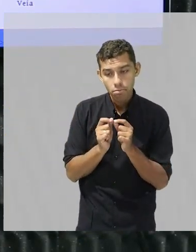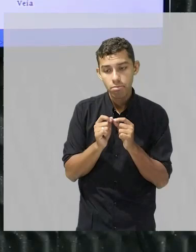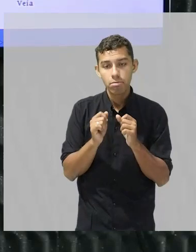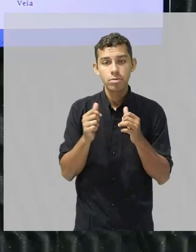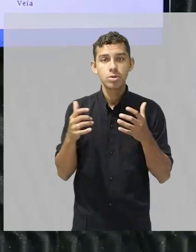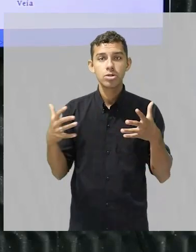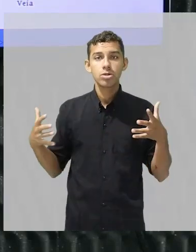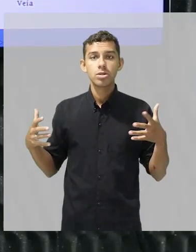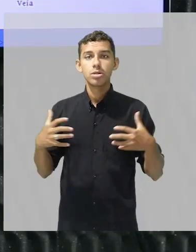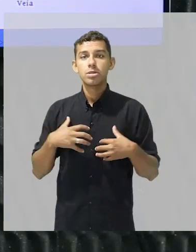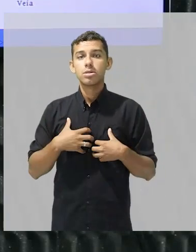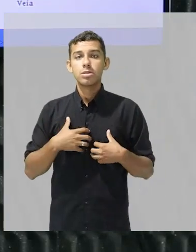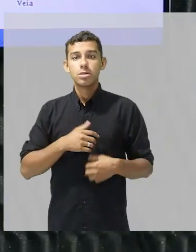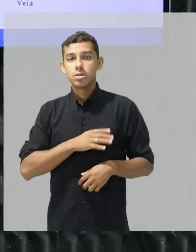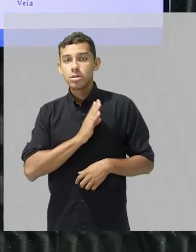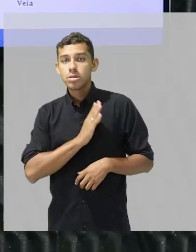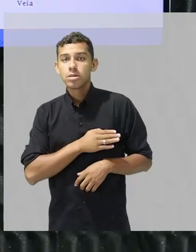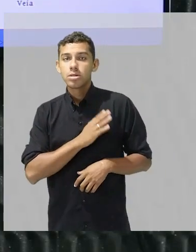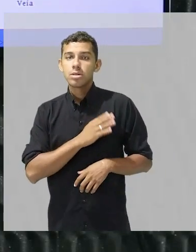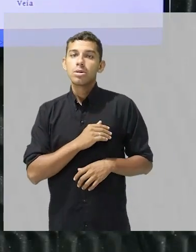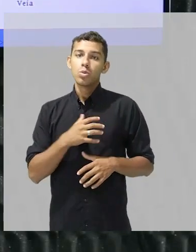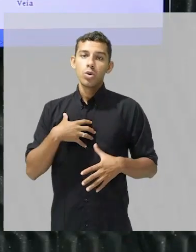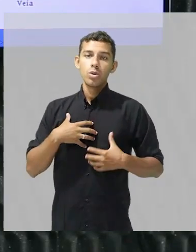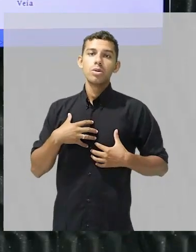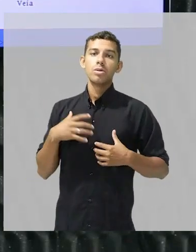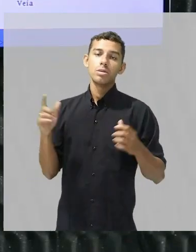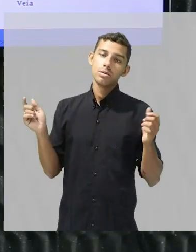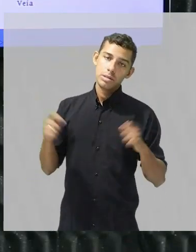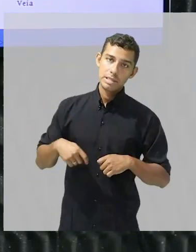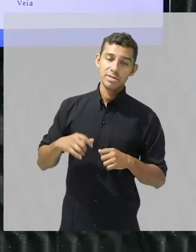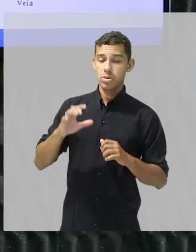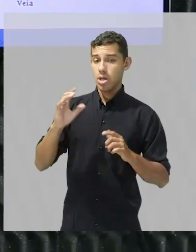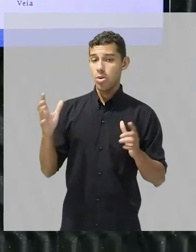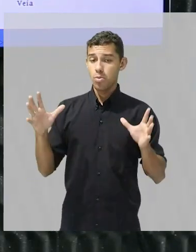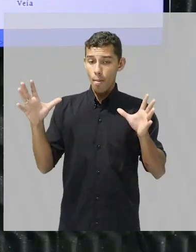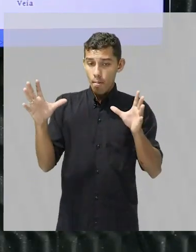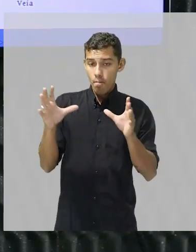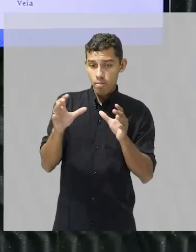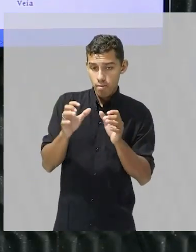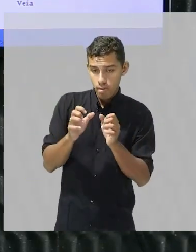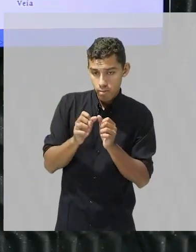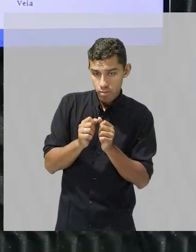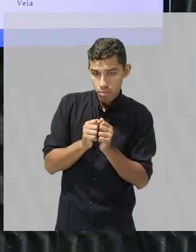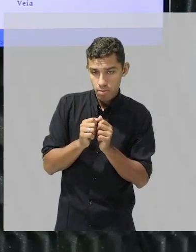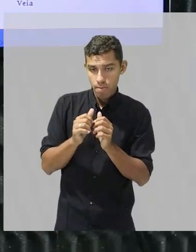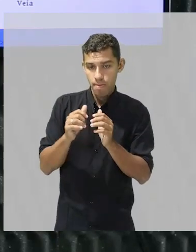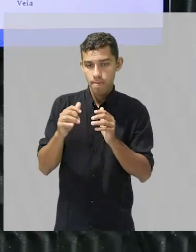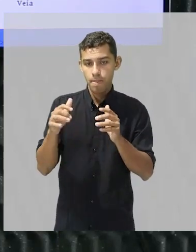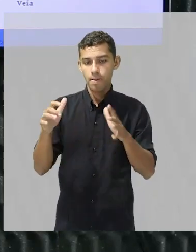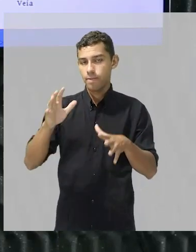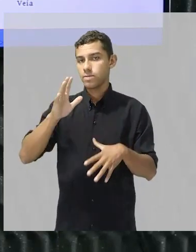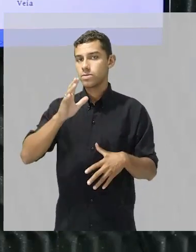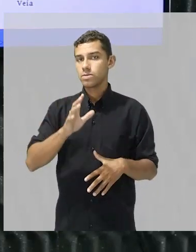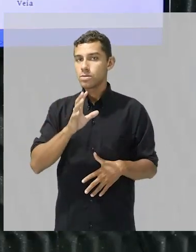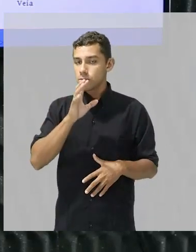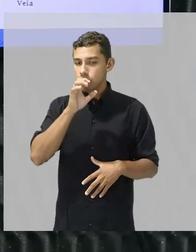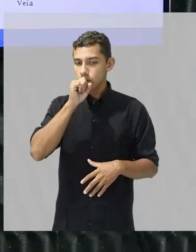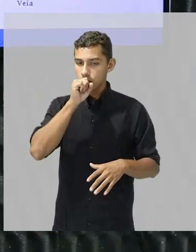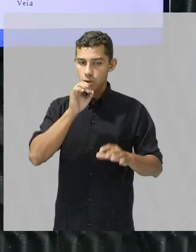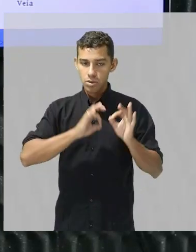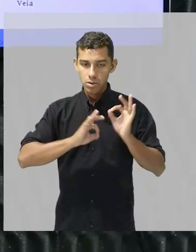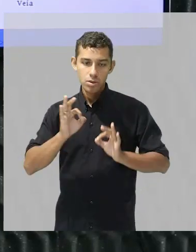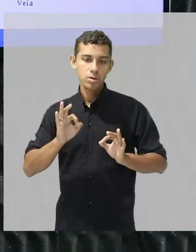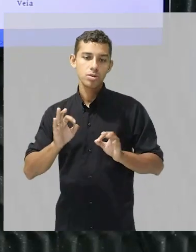por exemplo, o fluxo sanguíneo em determinada região. E essa contração do vaso sanguíneo ela é controlada